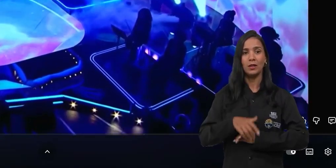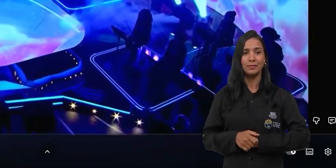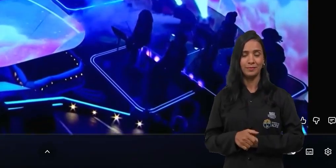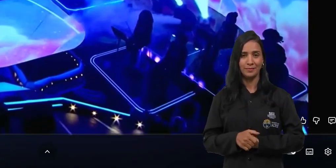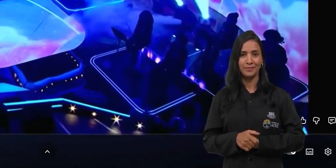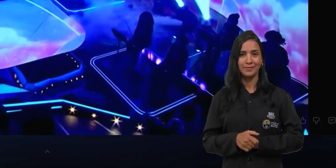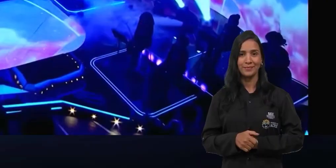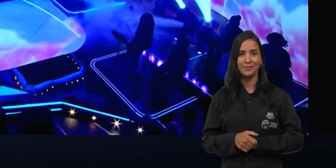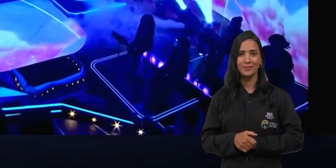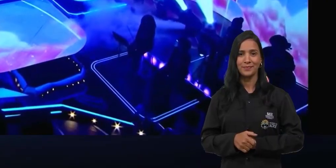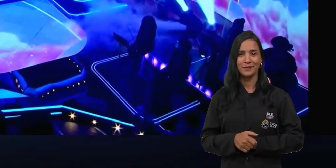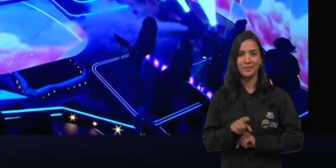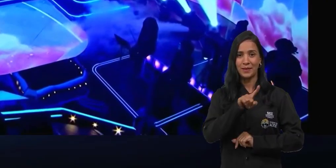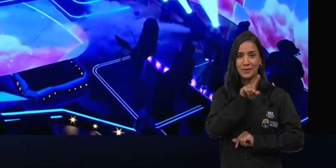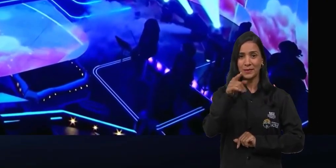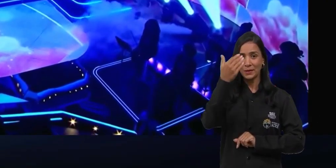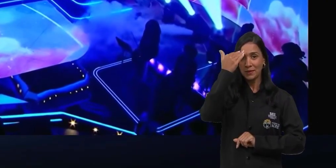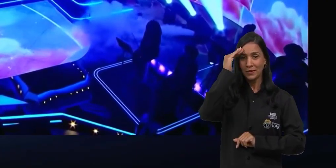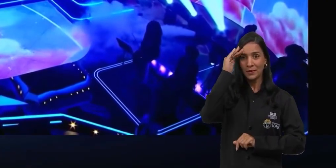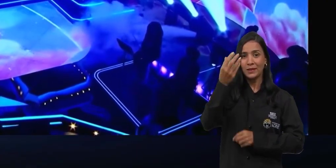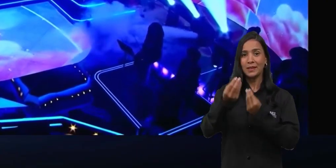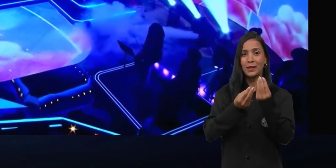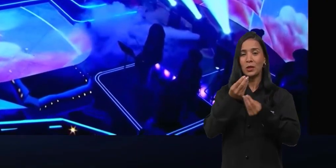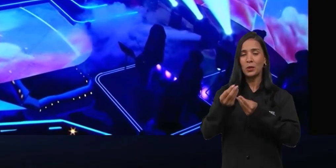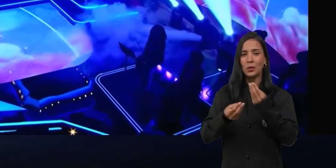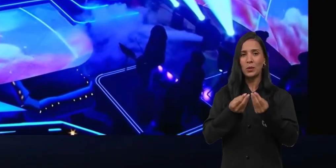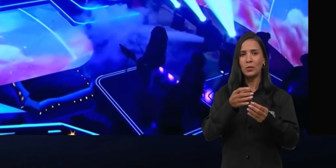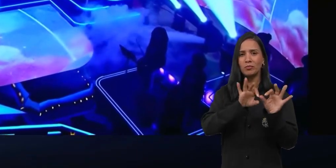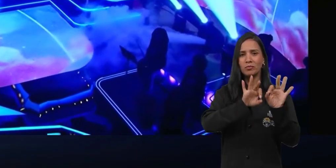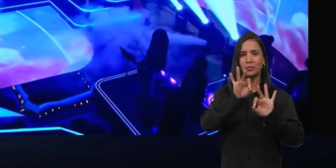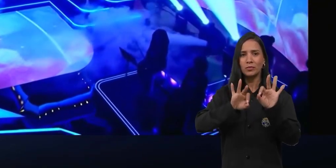você entender um pouco dessa função do coral.